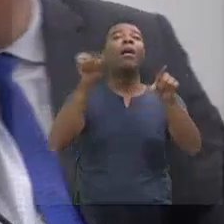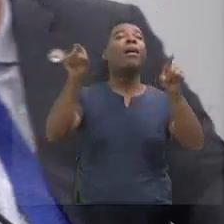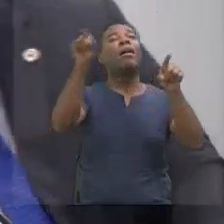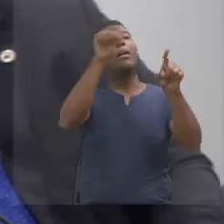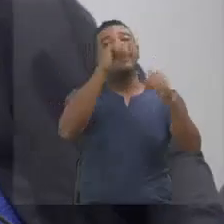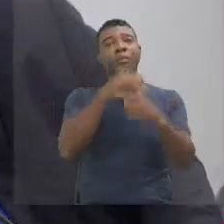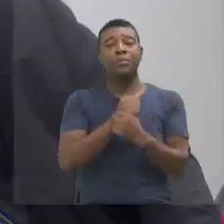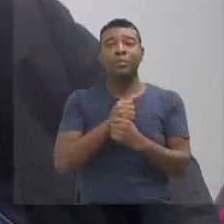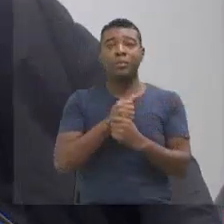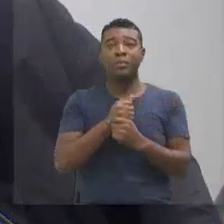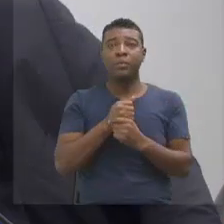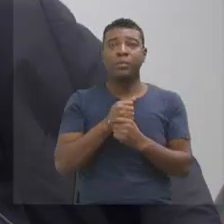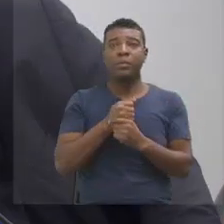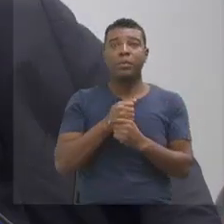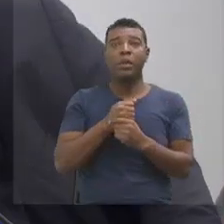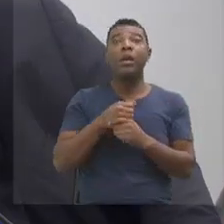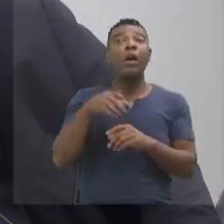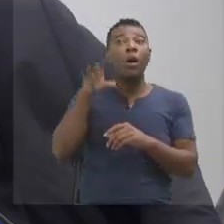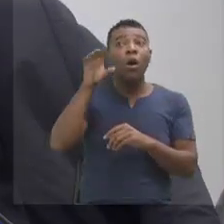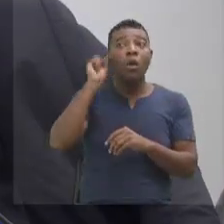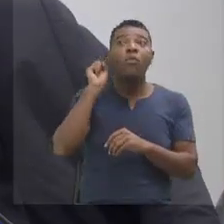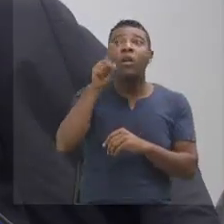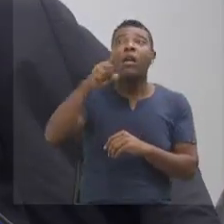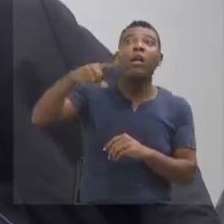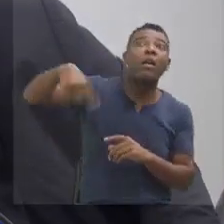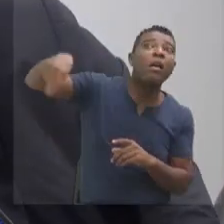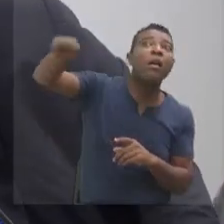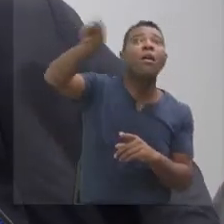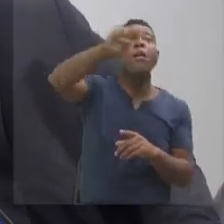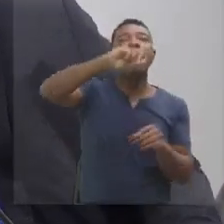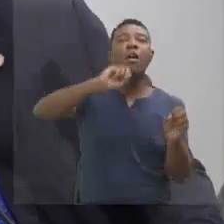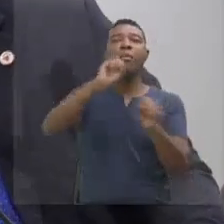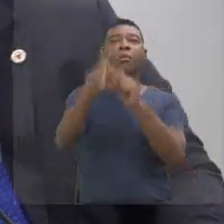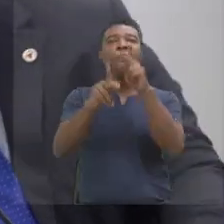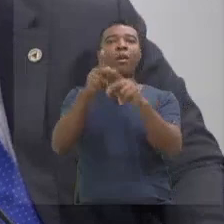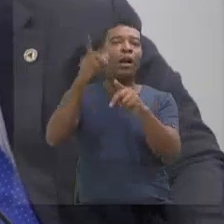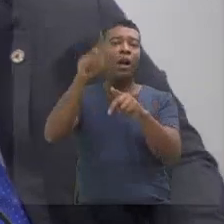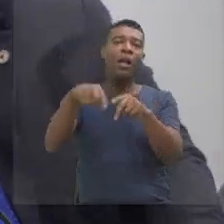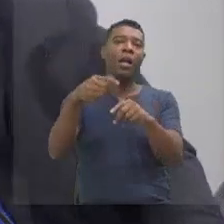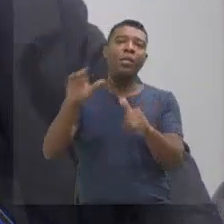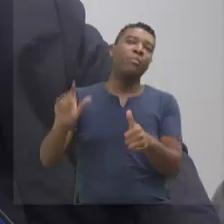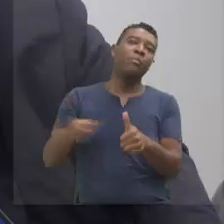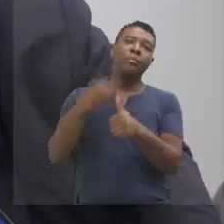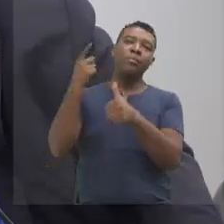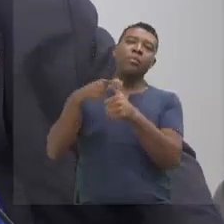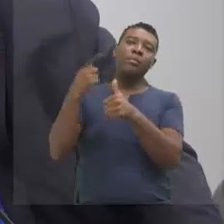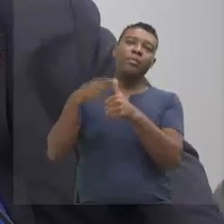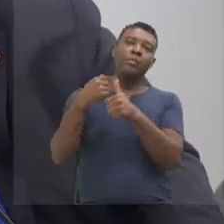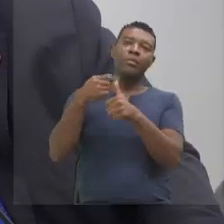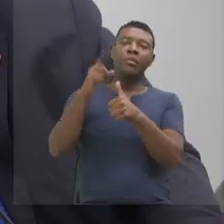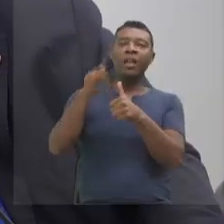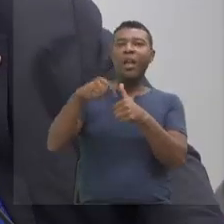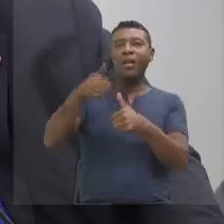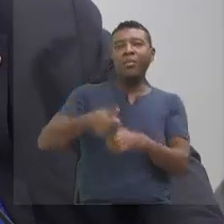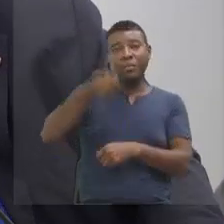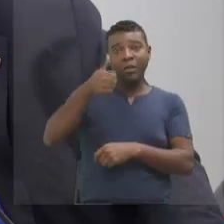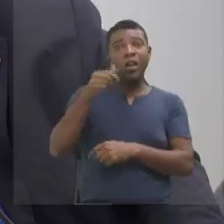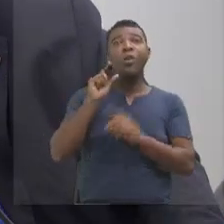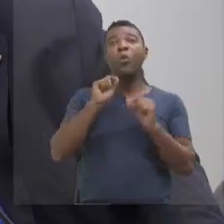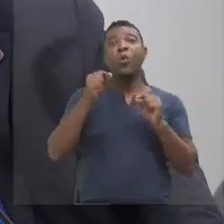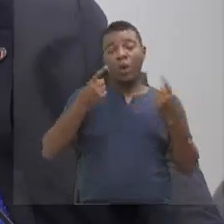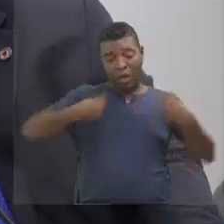ouvir a ponta é prioridade é primordial e o que nós vemos secretário